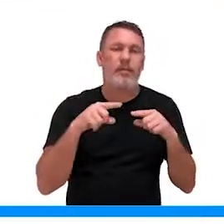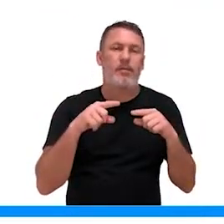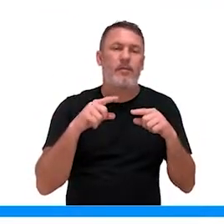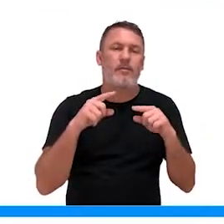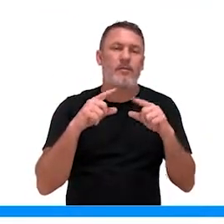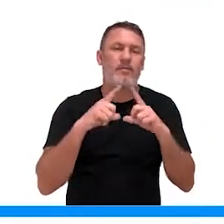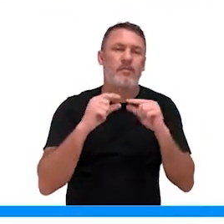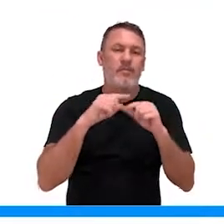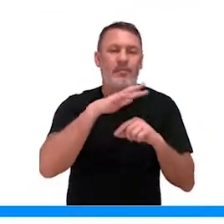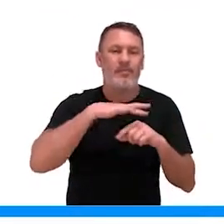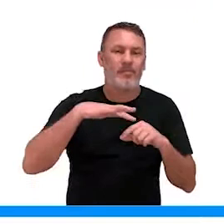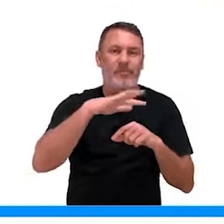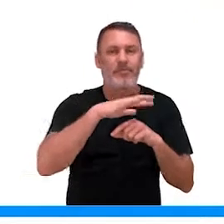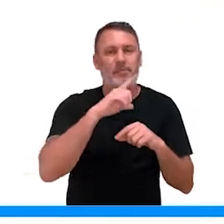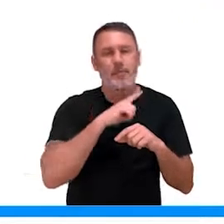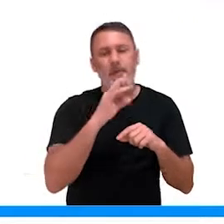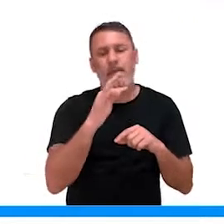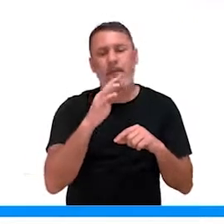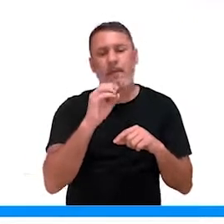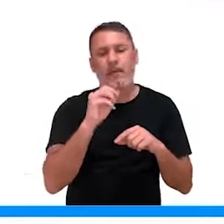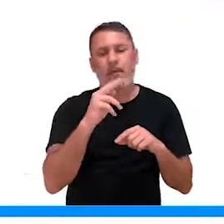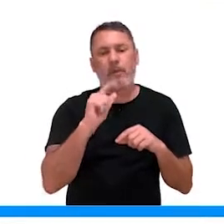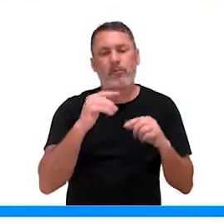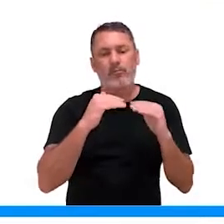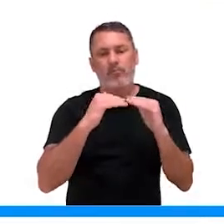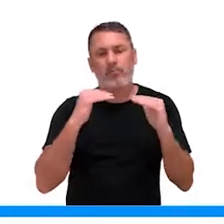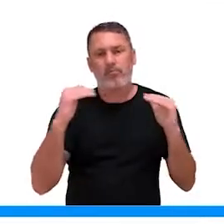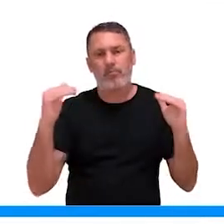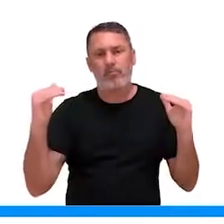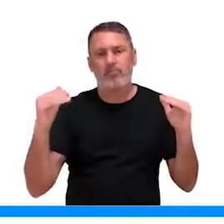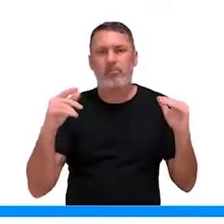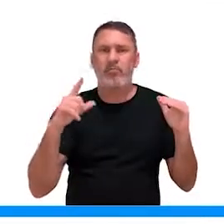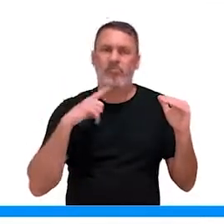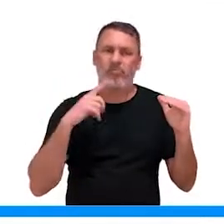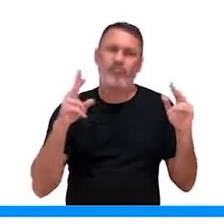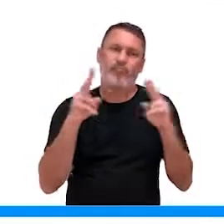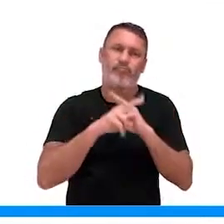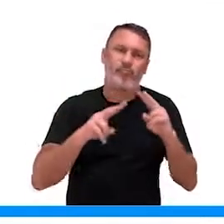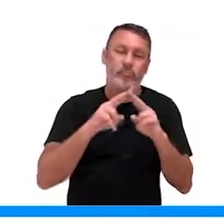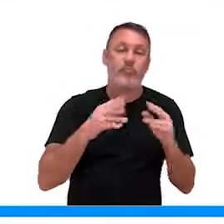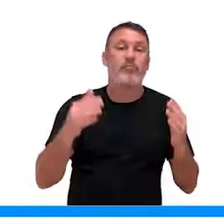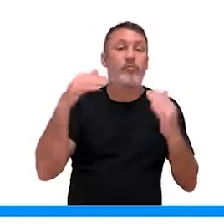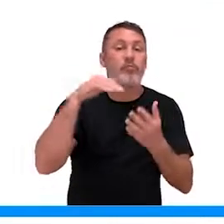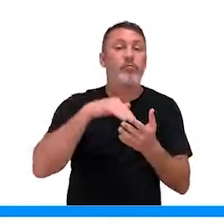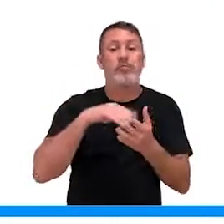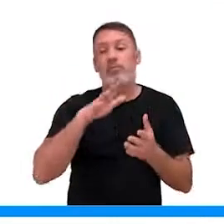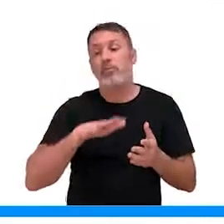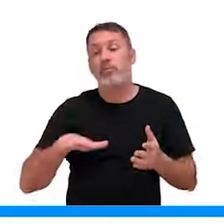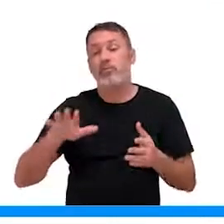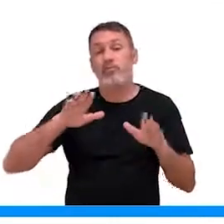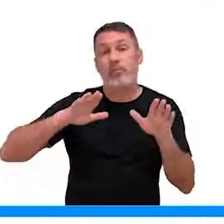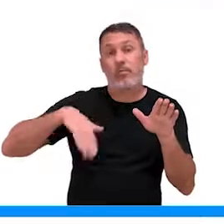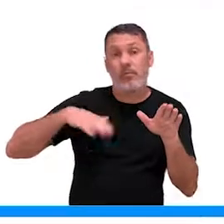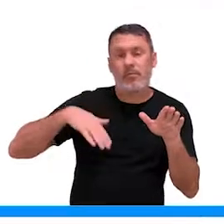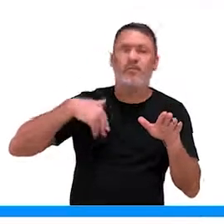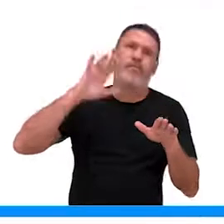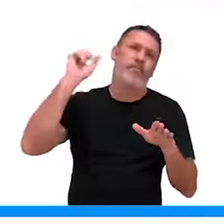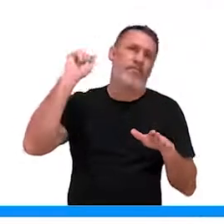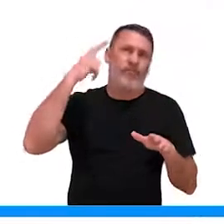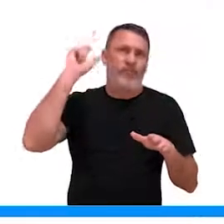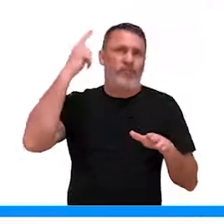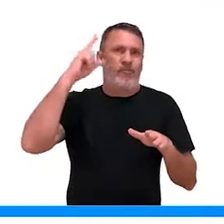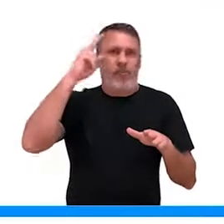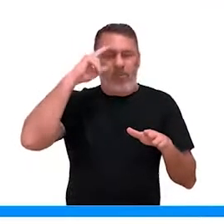tropical, com um efeito marcante da continentalidade. No litoral, um clima também tropical, porém